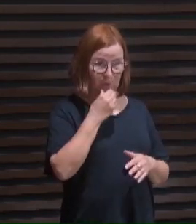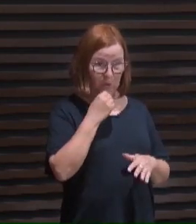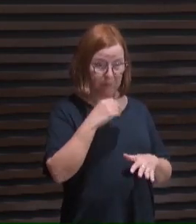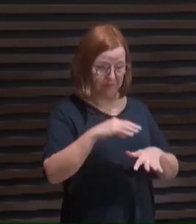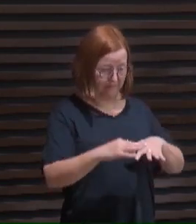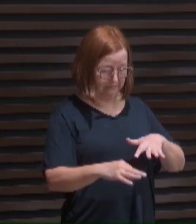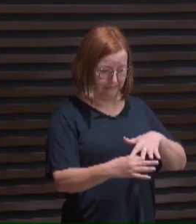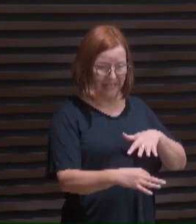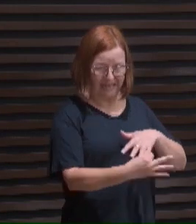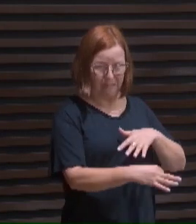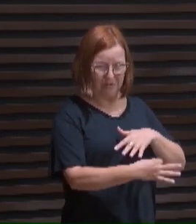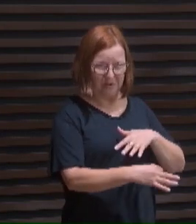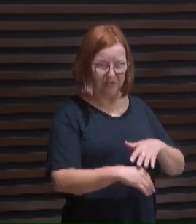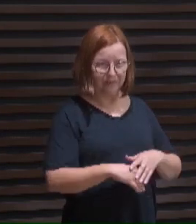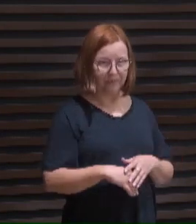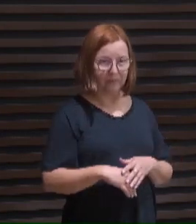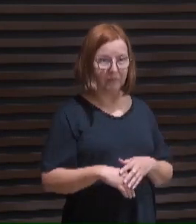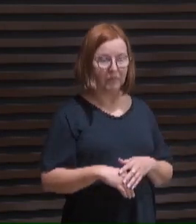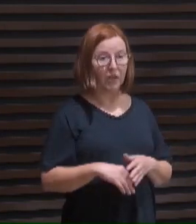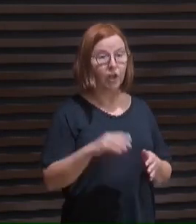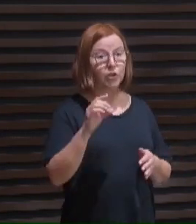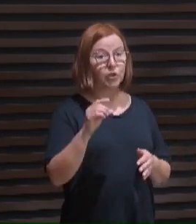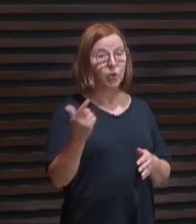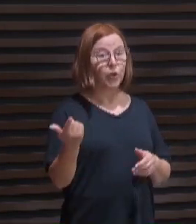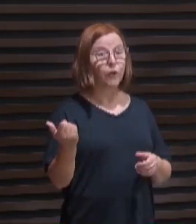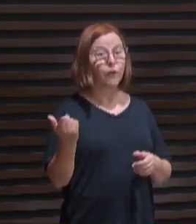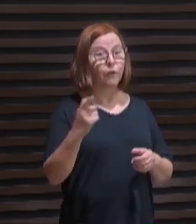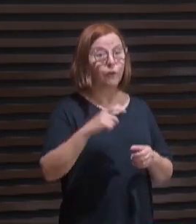só um voltou, e o que voltou era samaritano.